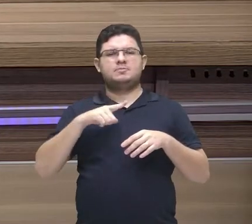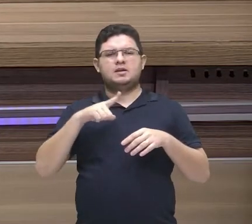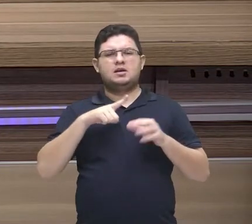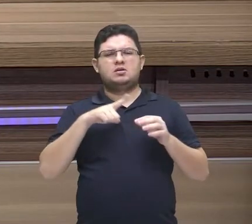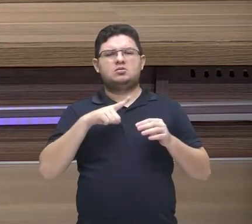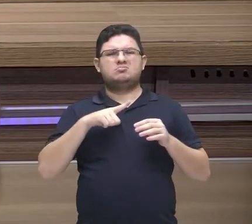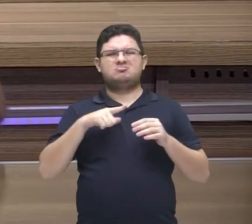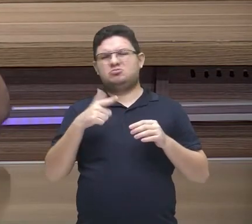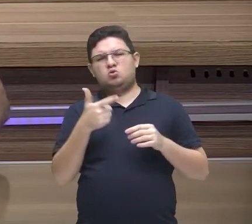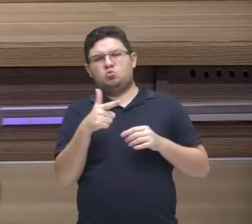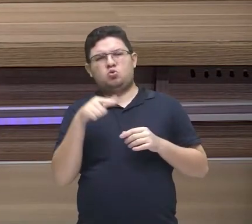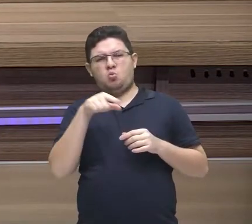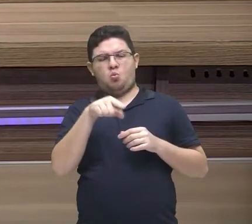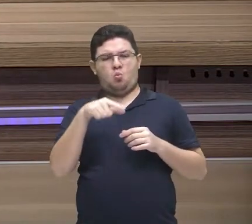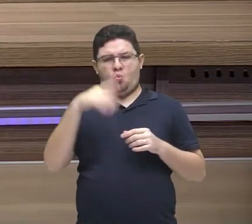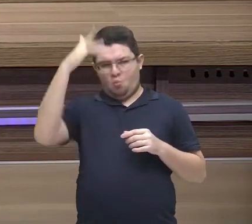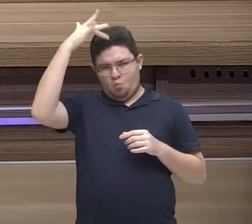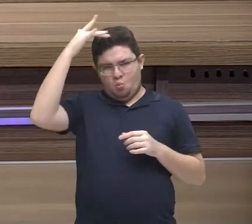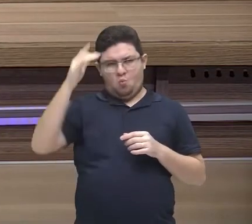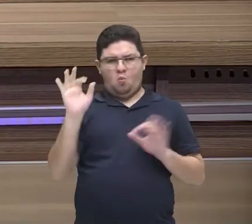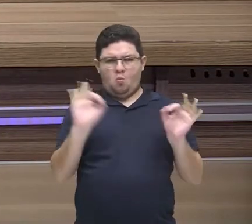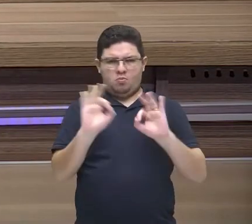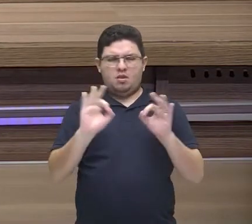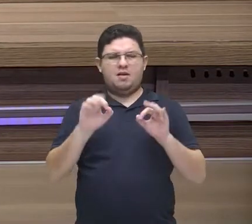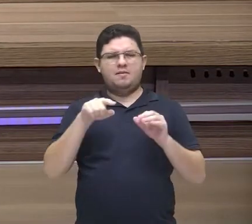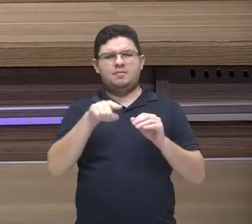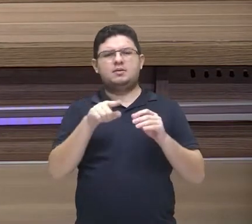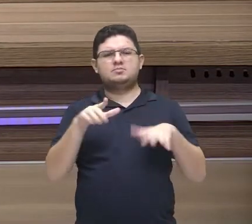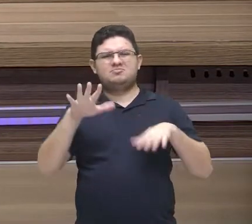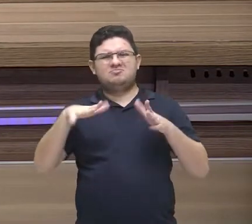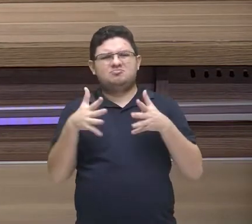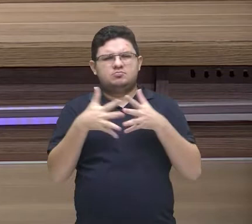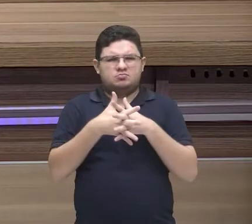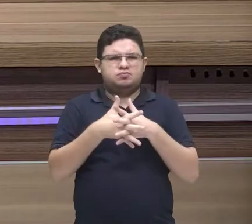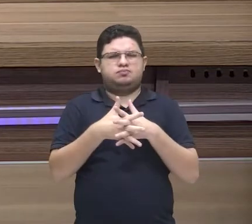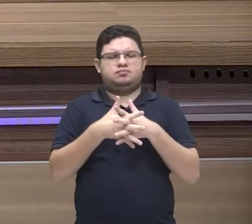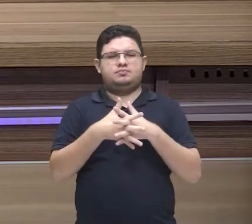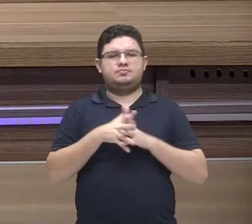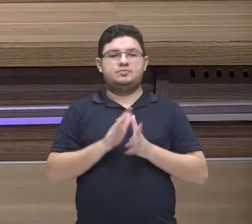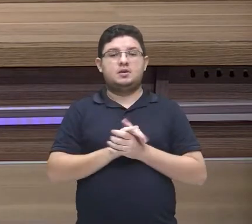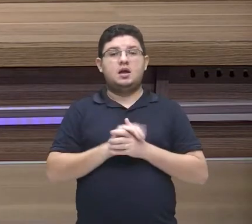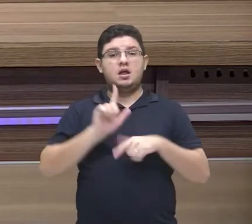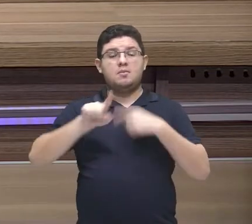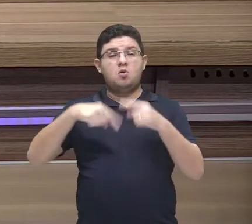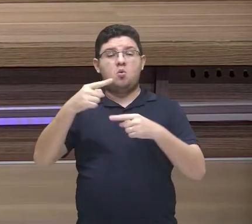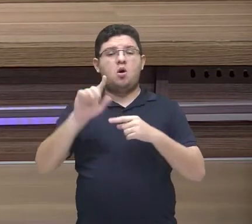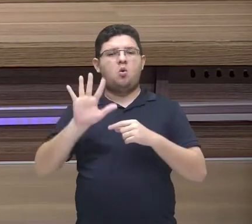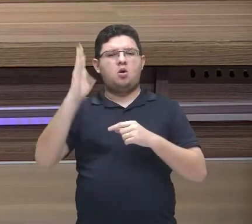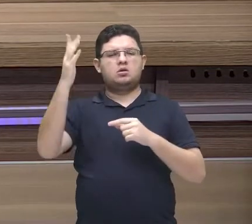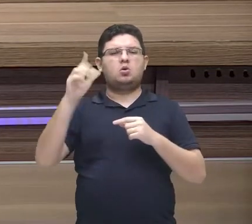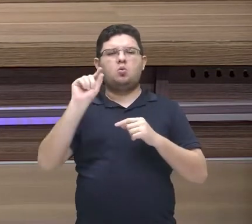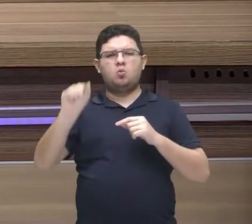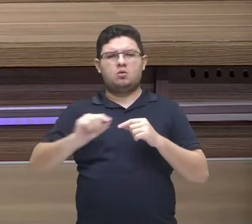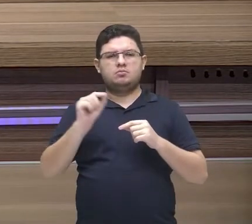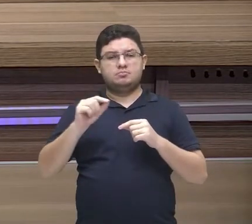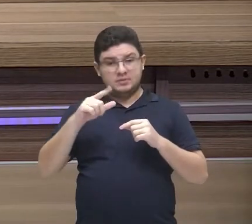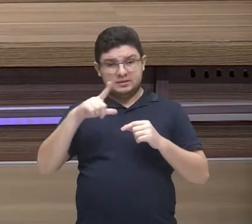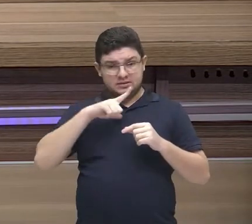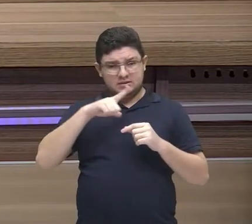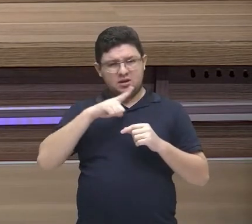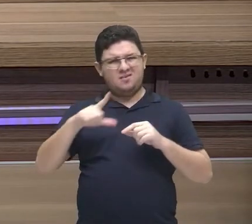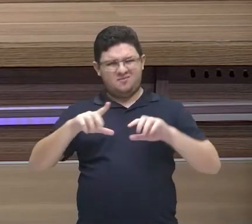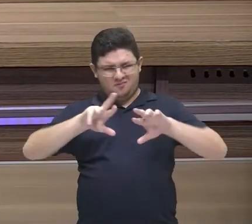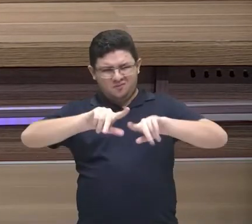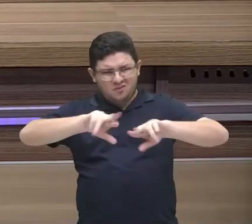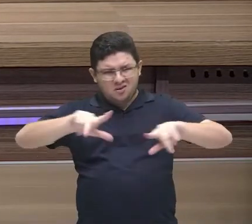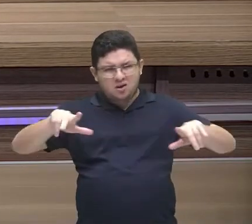né? Porque tudo depende da informação e tal. Resultado, tem todos os métodos anticoncepcionais, né? Da